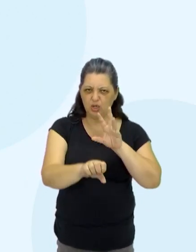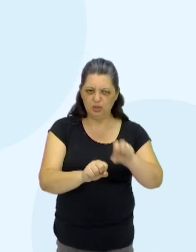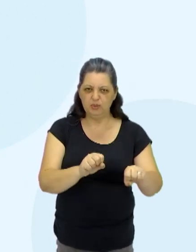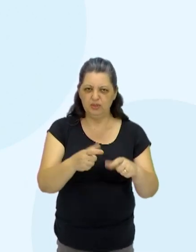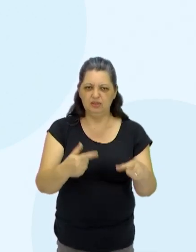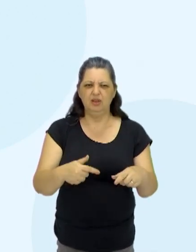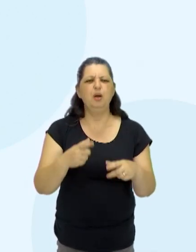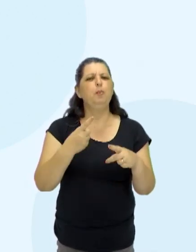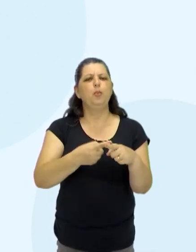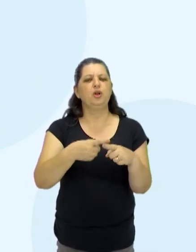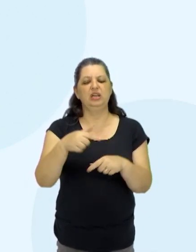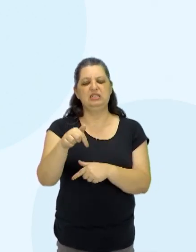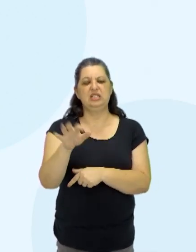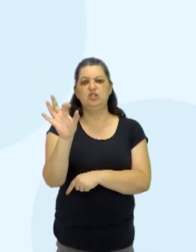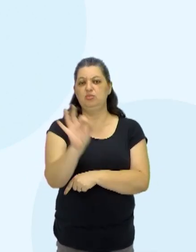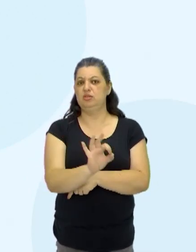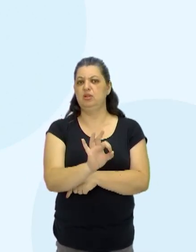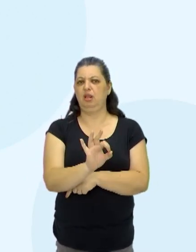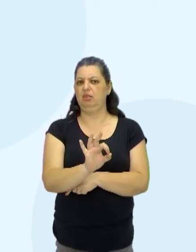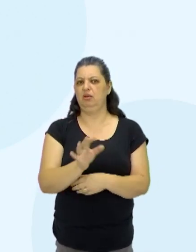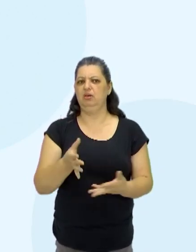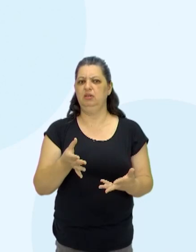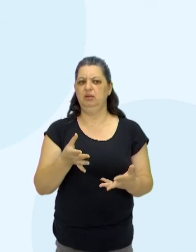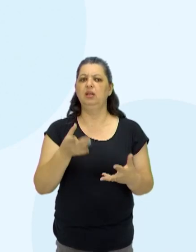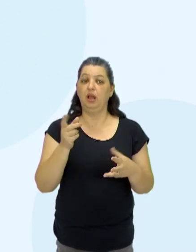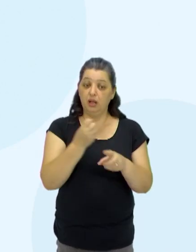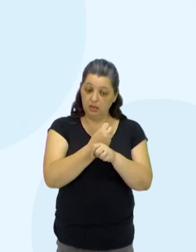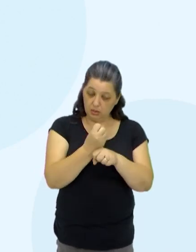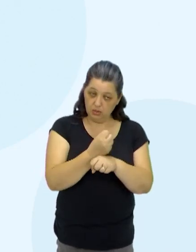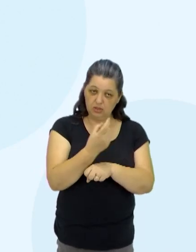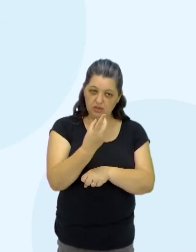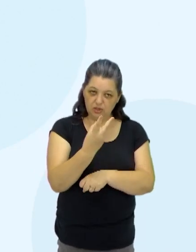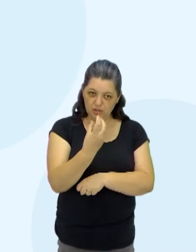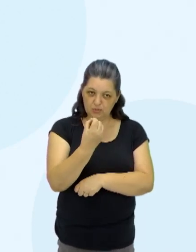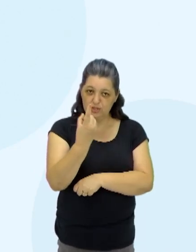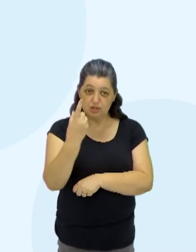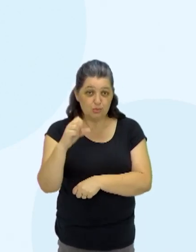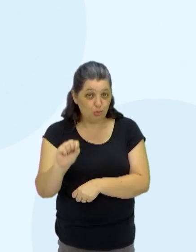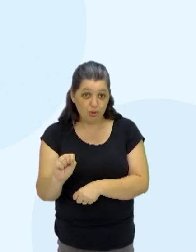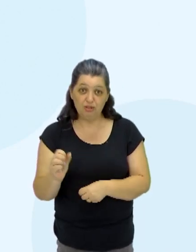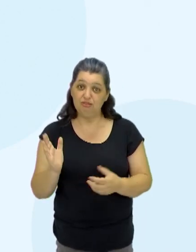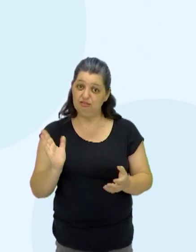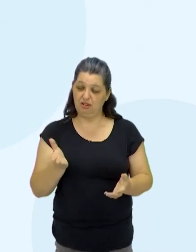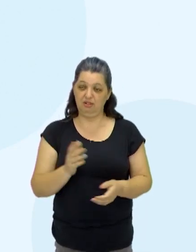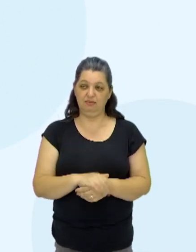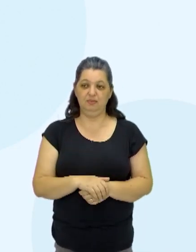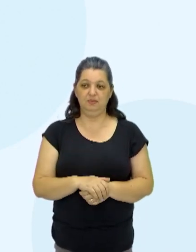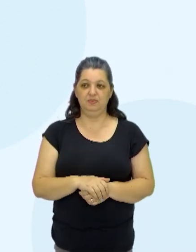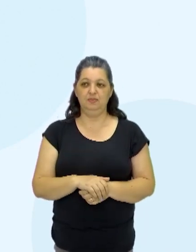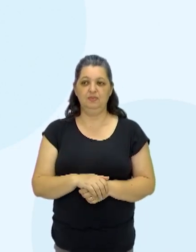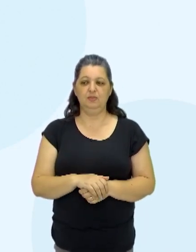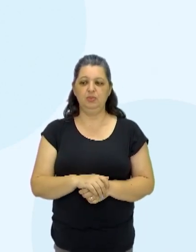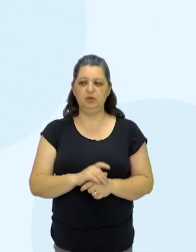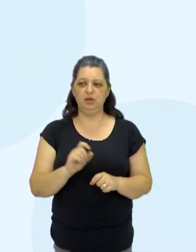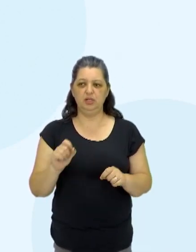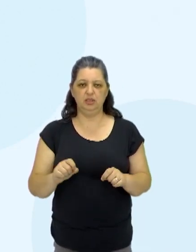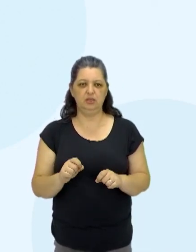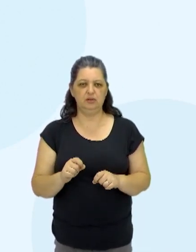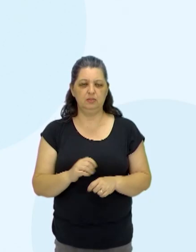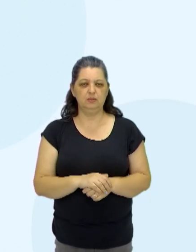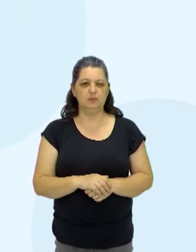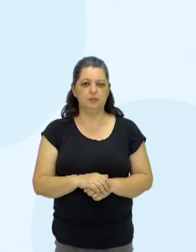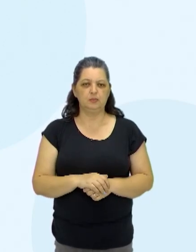7%? E a gente está falando, olha o ano. 2018. 2018, e hoje cara. não aumentou muito. Repara, lembra que eu falei, levou